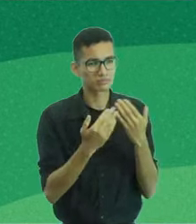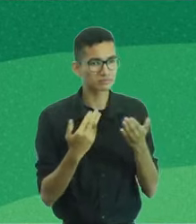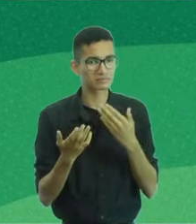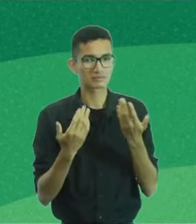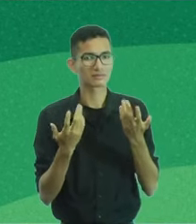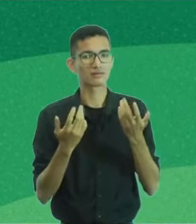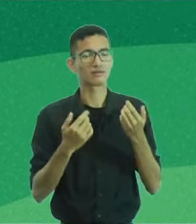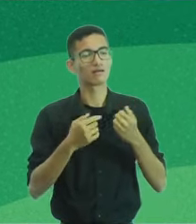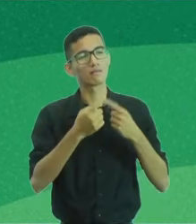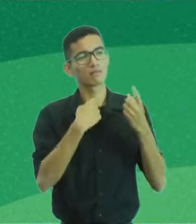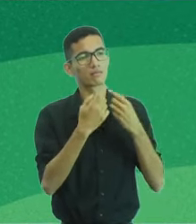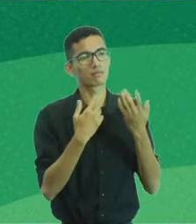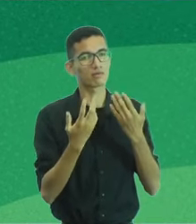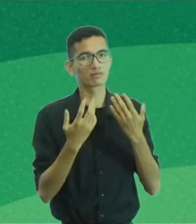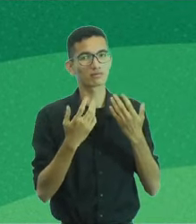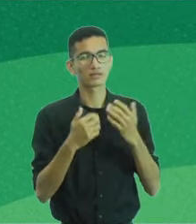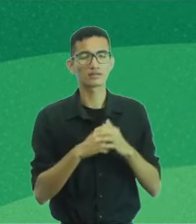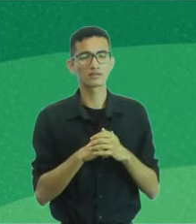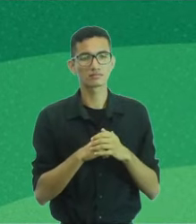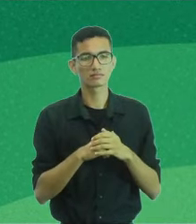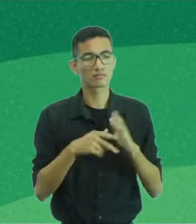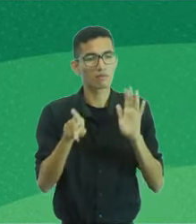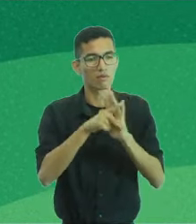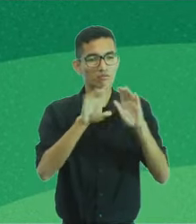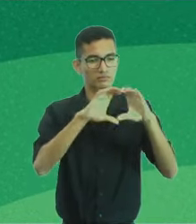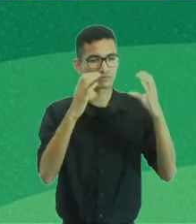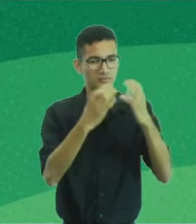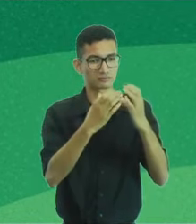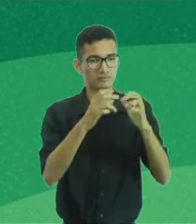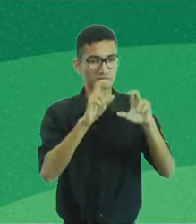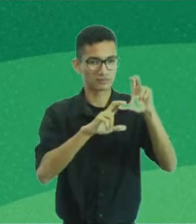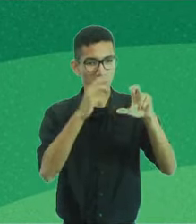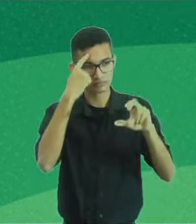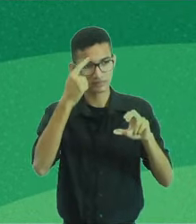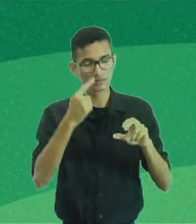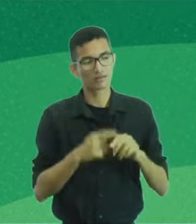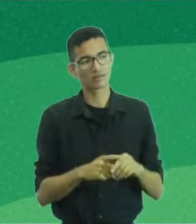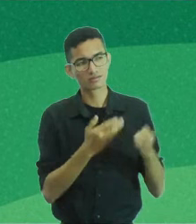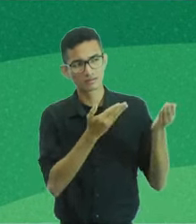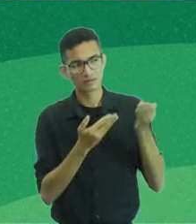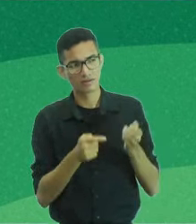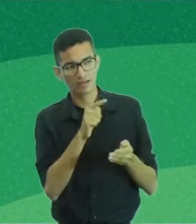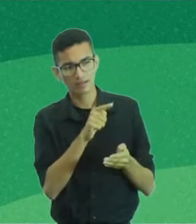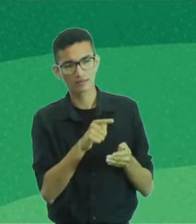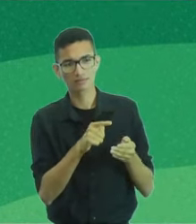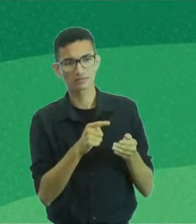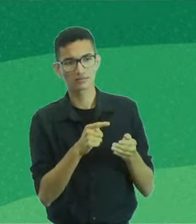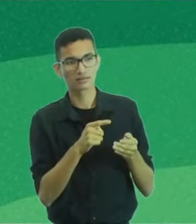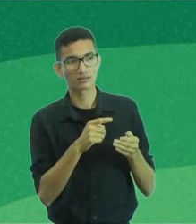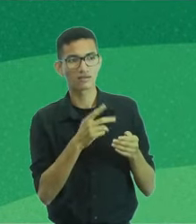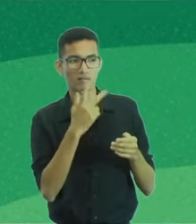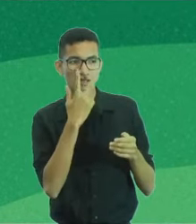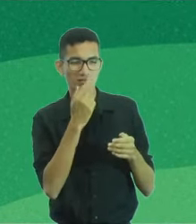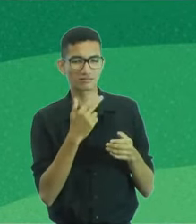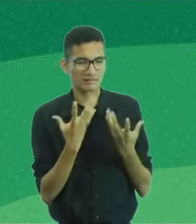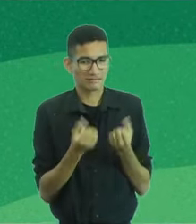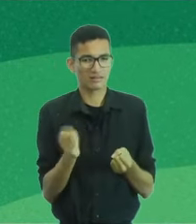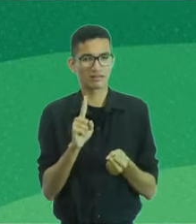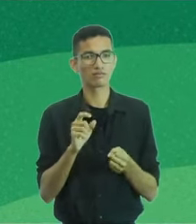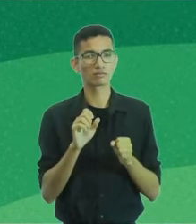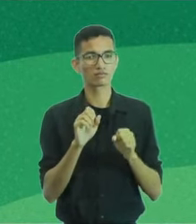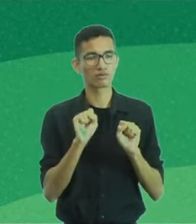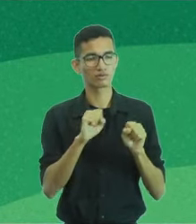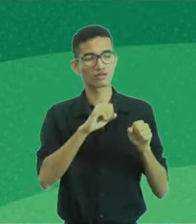organização falou e olhou para mim e falou nossa se a gente amar não Vai recusar e a gente pode fazer um linchamento na hora que ele estiver em cima do palco